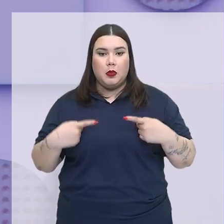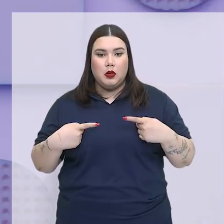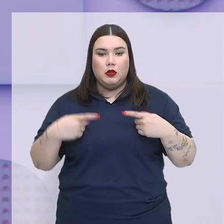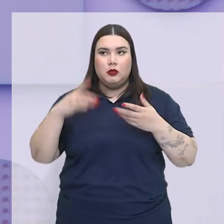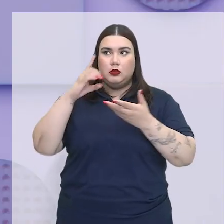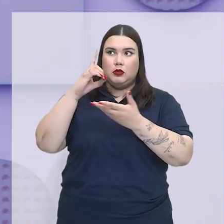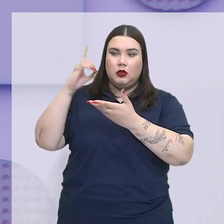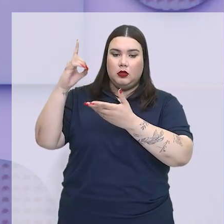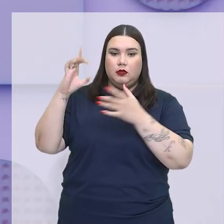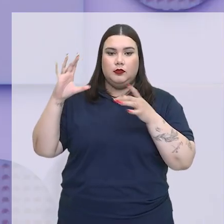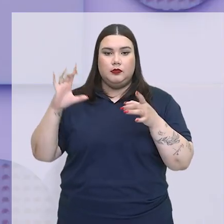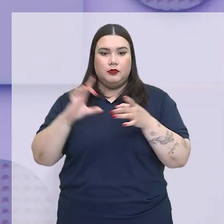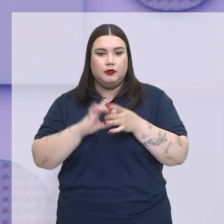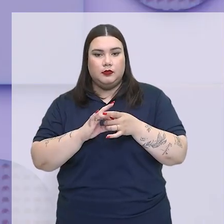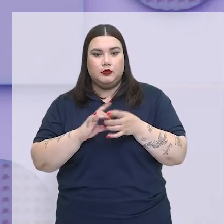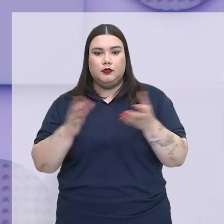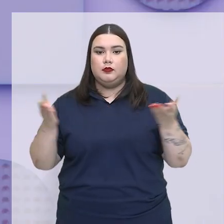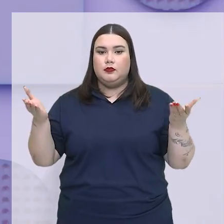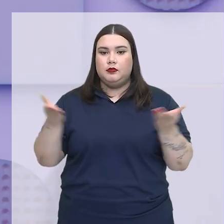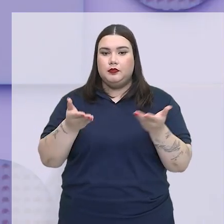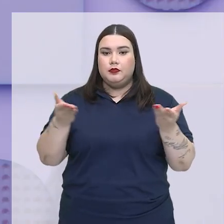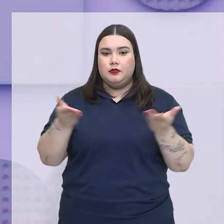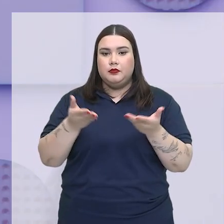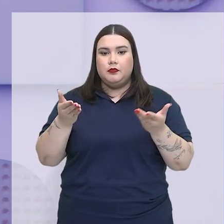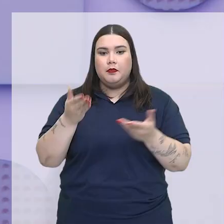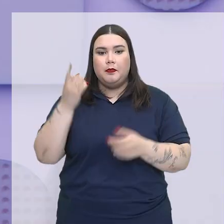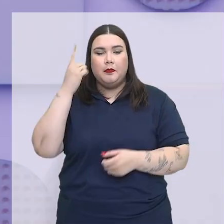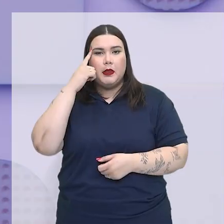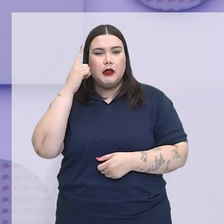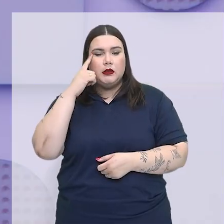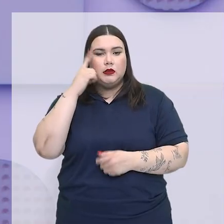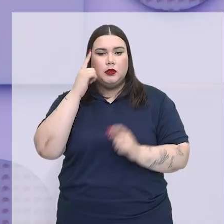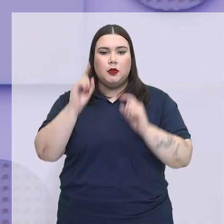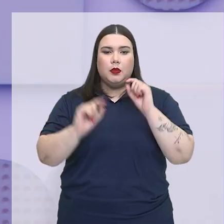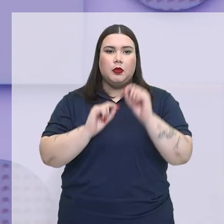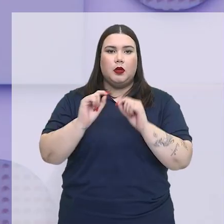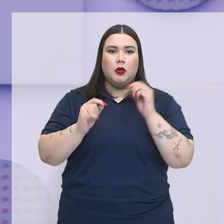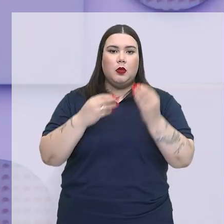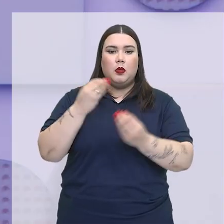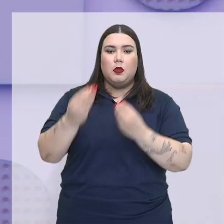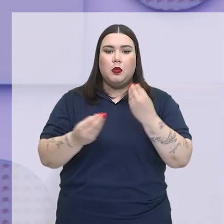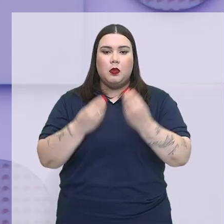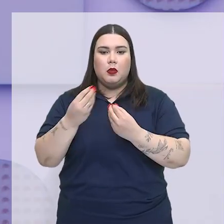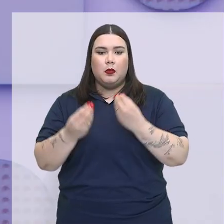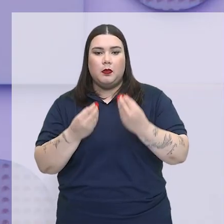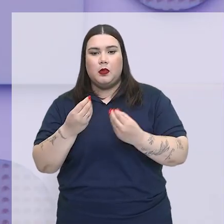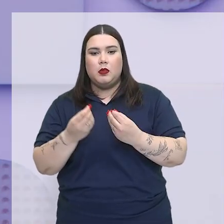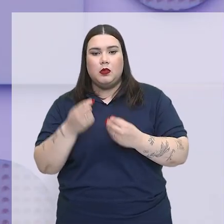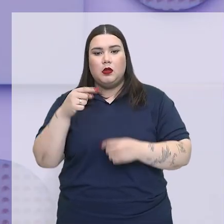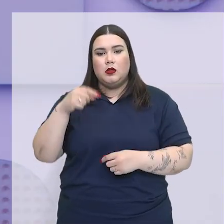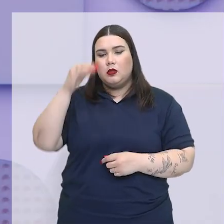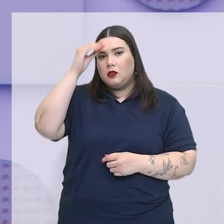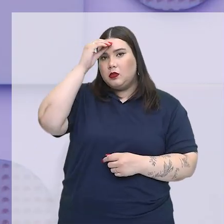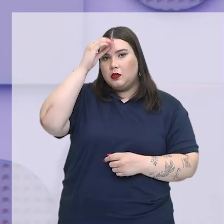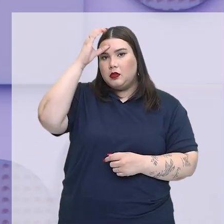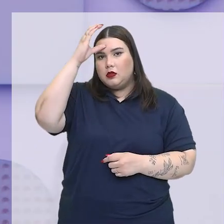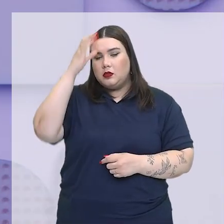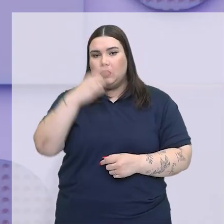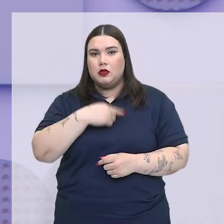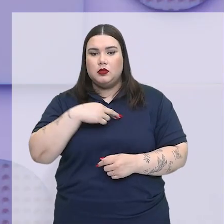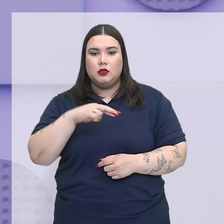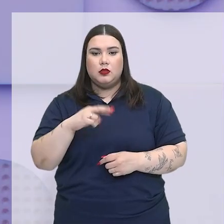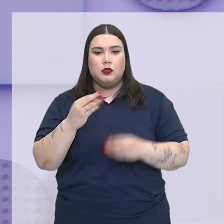com Deus, com o divino. Agora eu quero te convidar para pensar como é que se constrói esse conhecimento